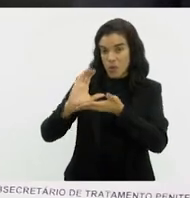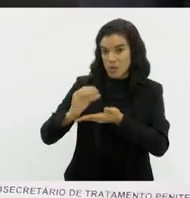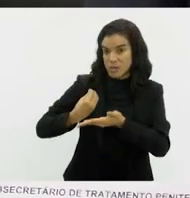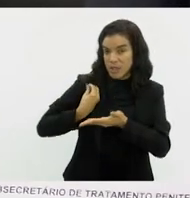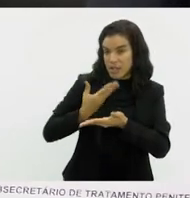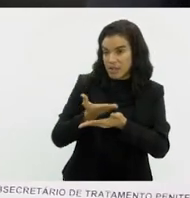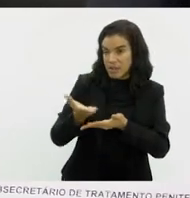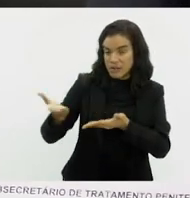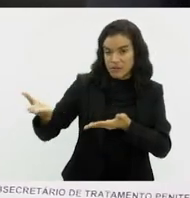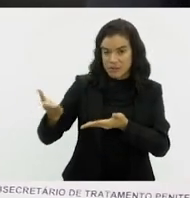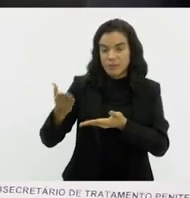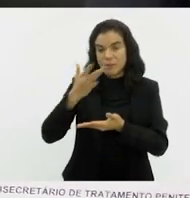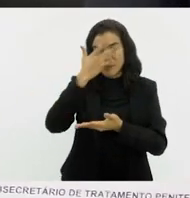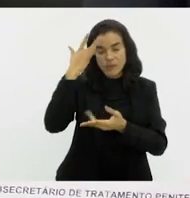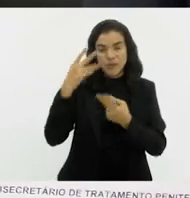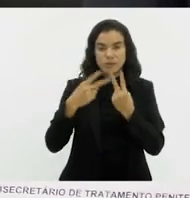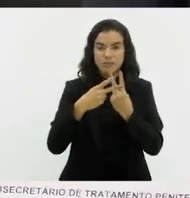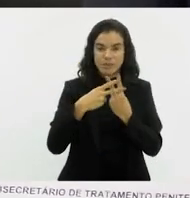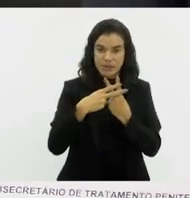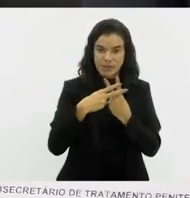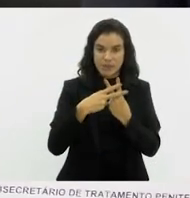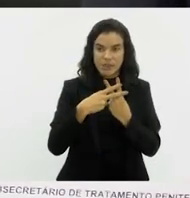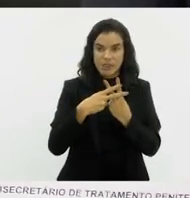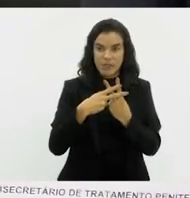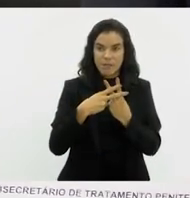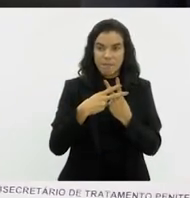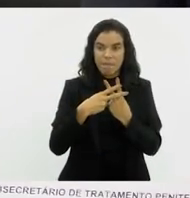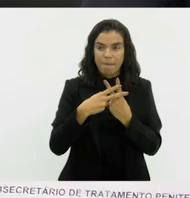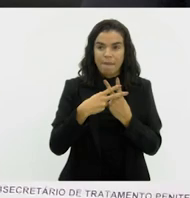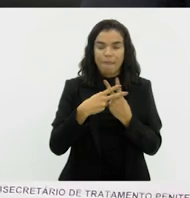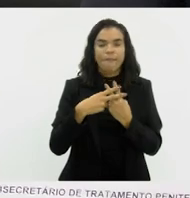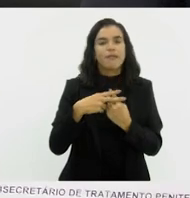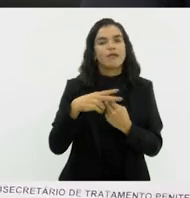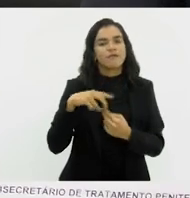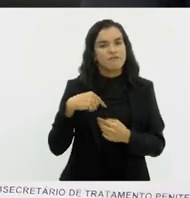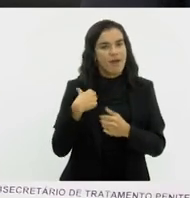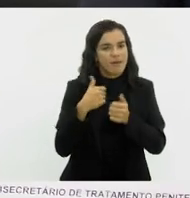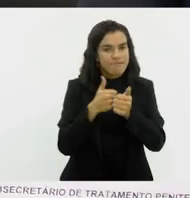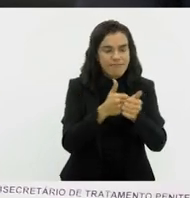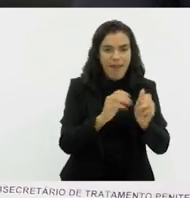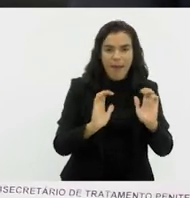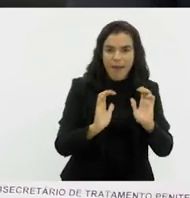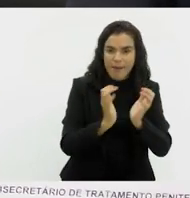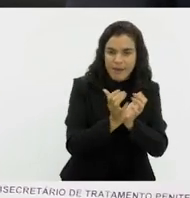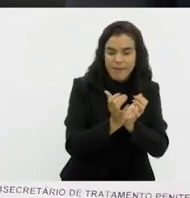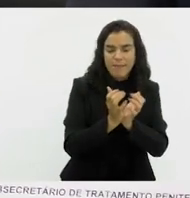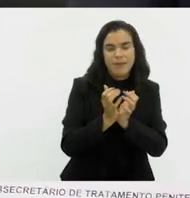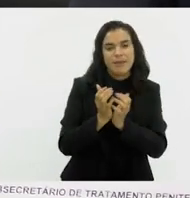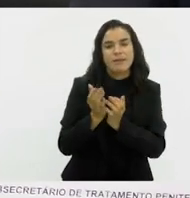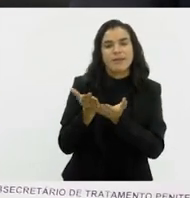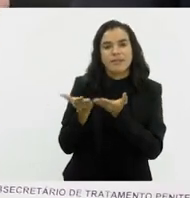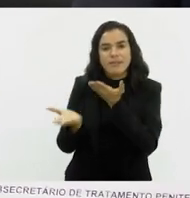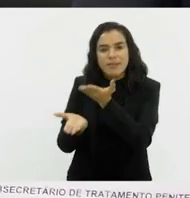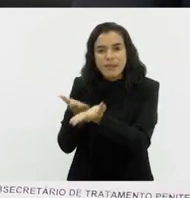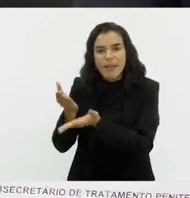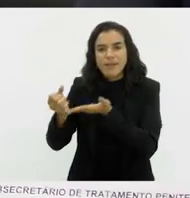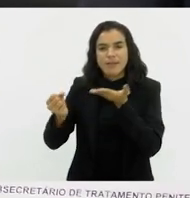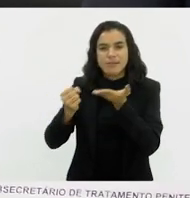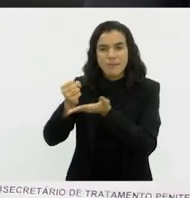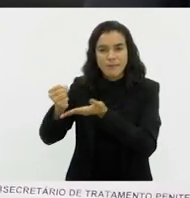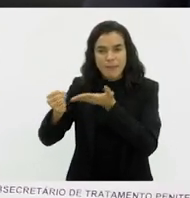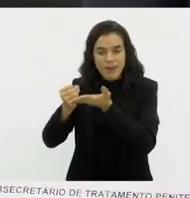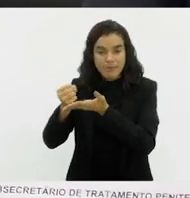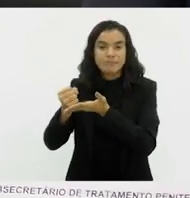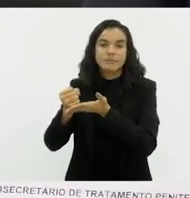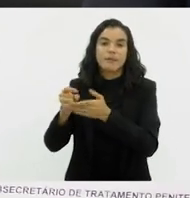de Privado de Liberdade. E a gente vai estar acompanhando as equipes de atenção primária, além de estar acompanhando o hospital